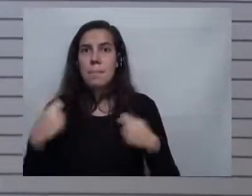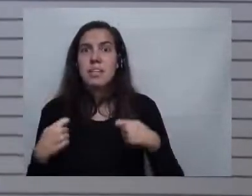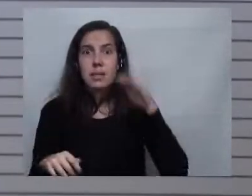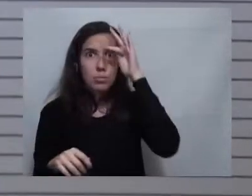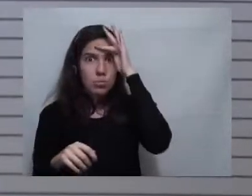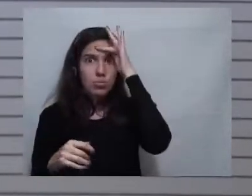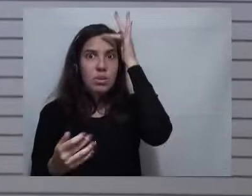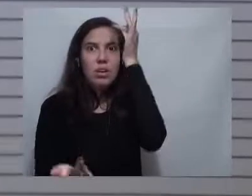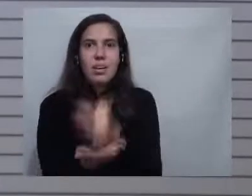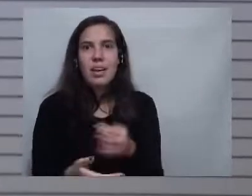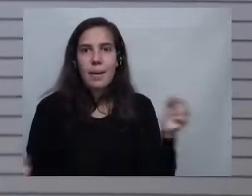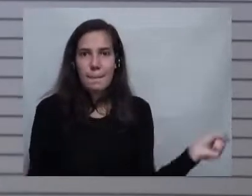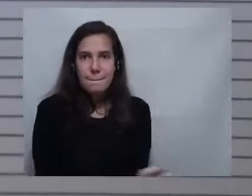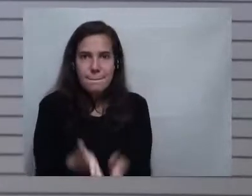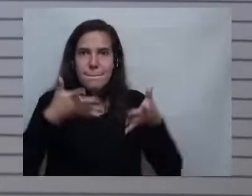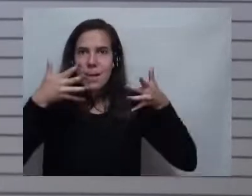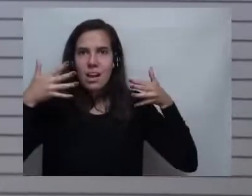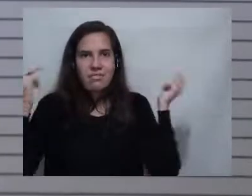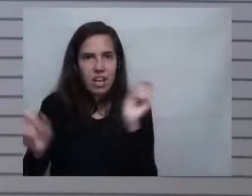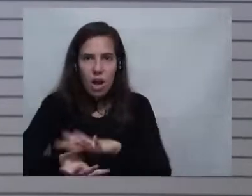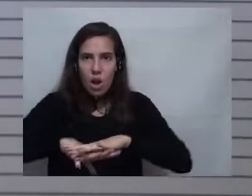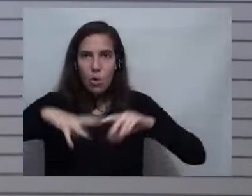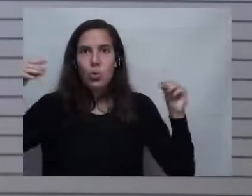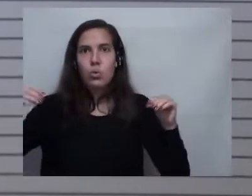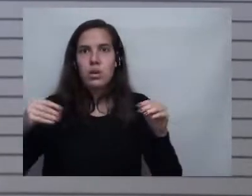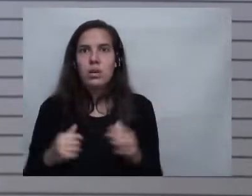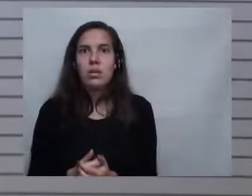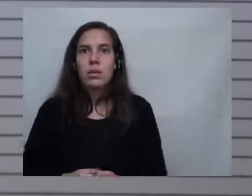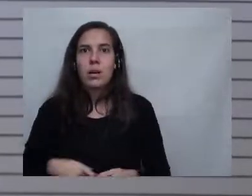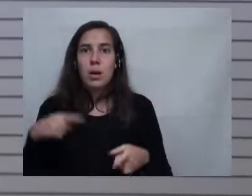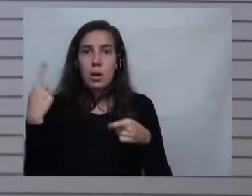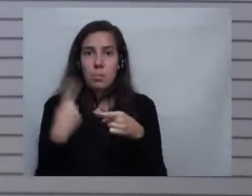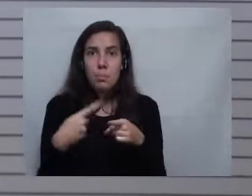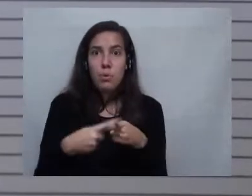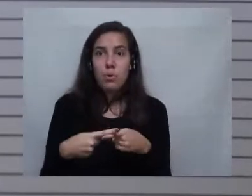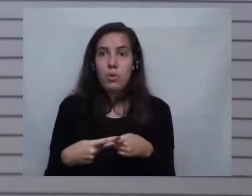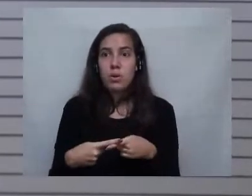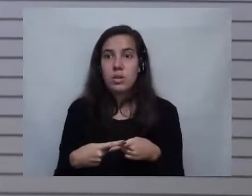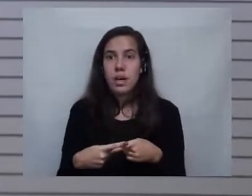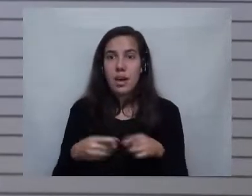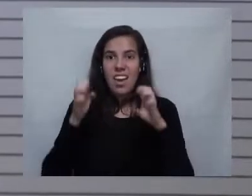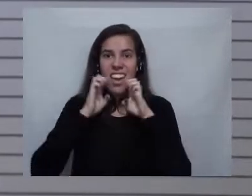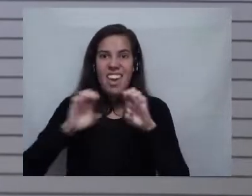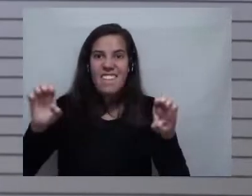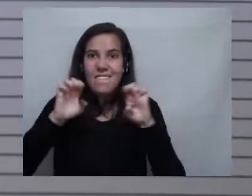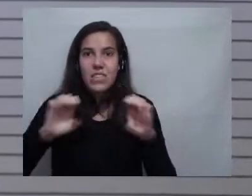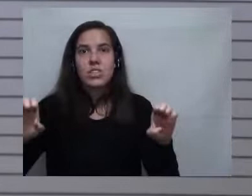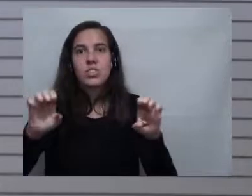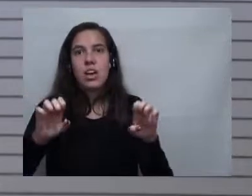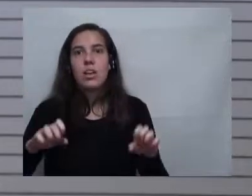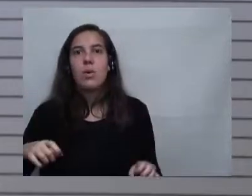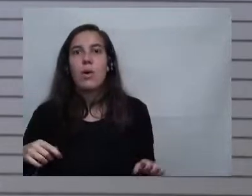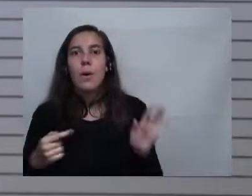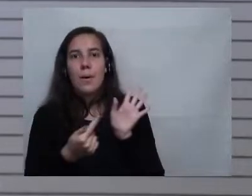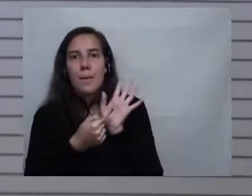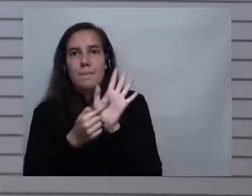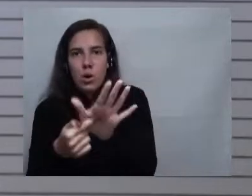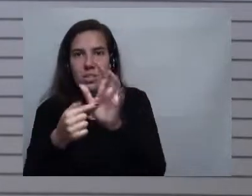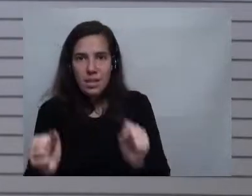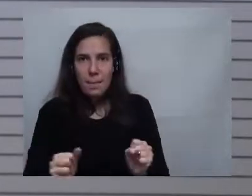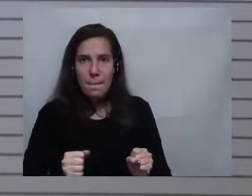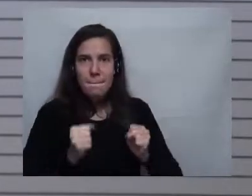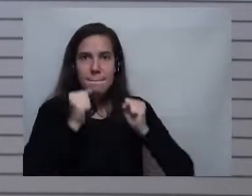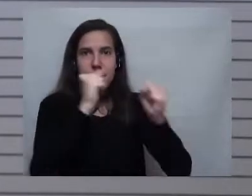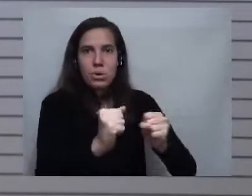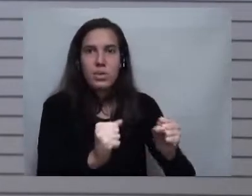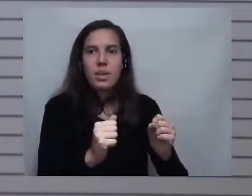festa Oi e aí eu falei tanto gel vou te contar uma dele lá vem